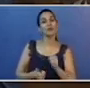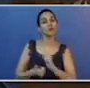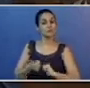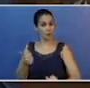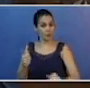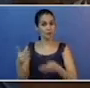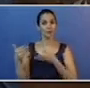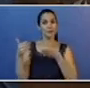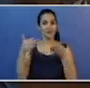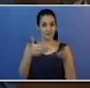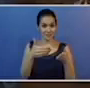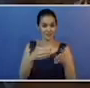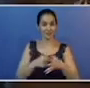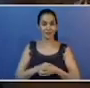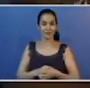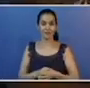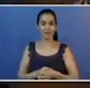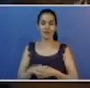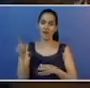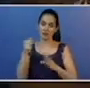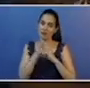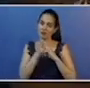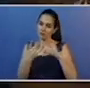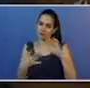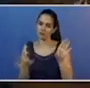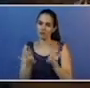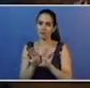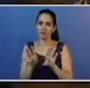e a esgrima ela entra também nessa classificação por isso.